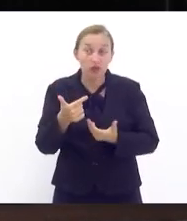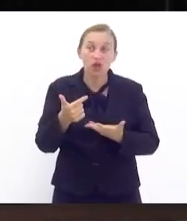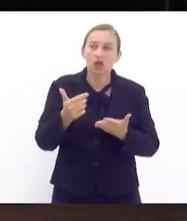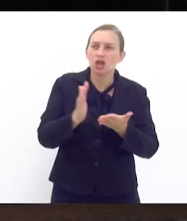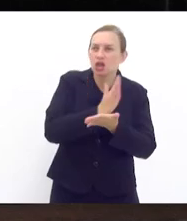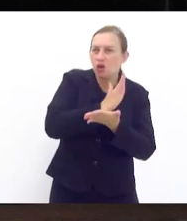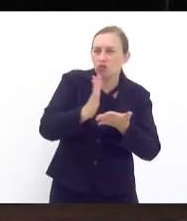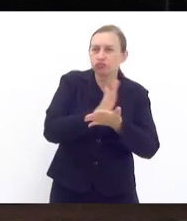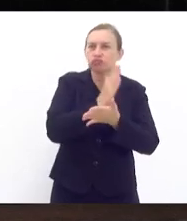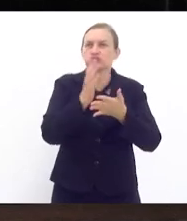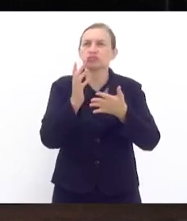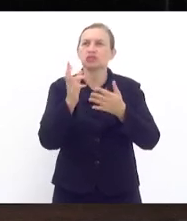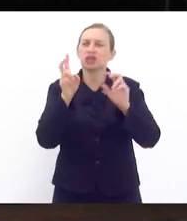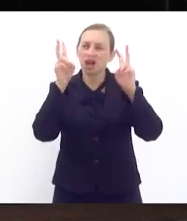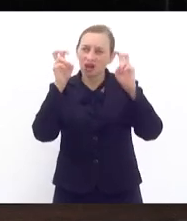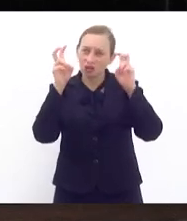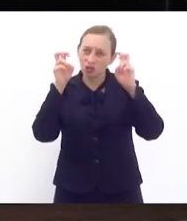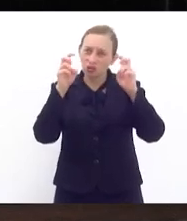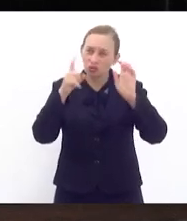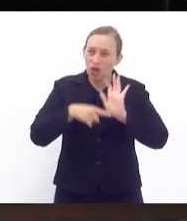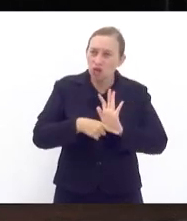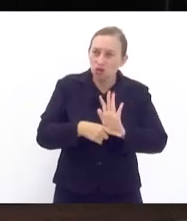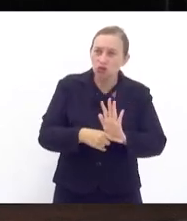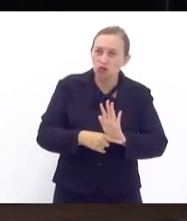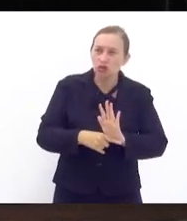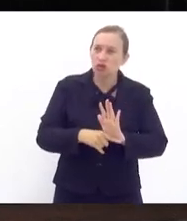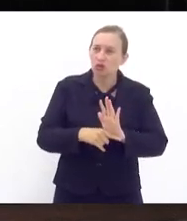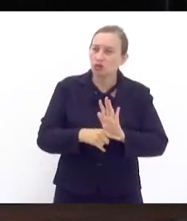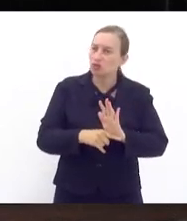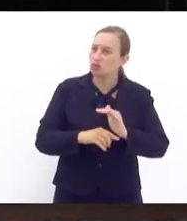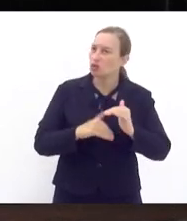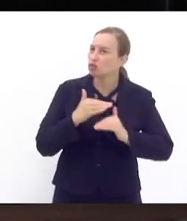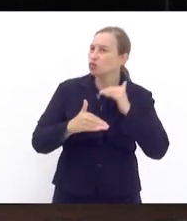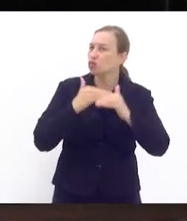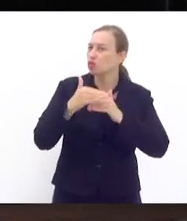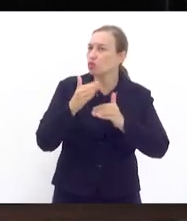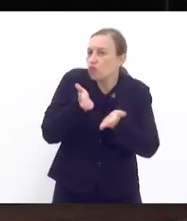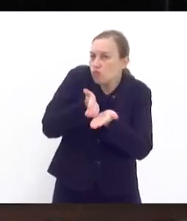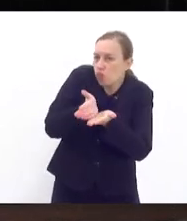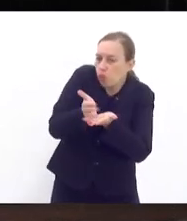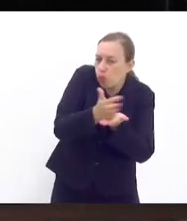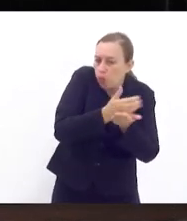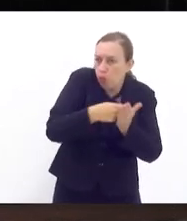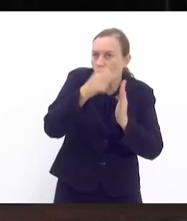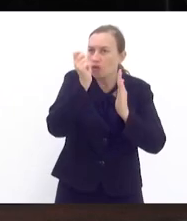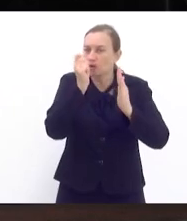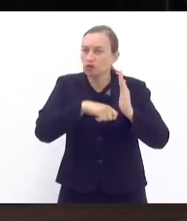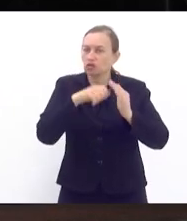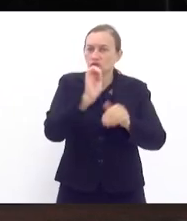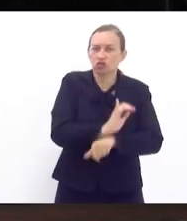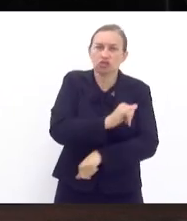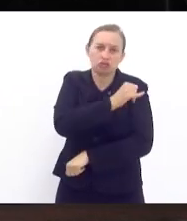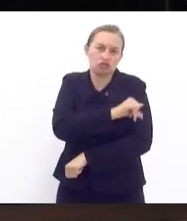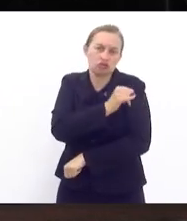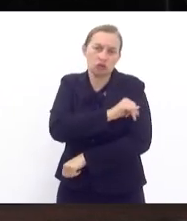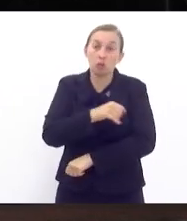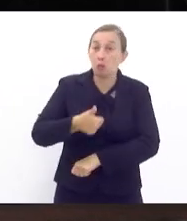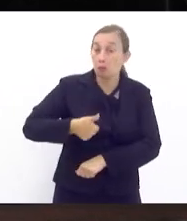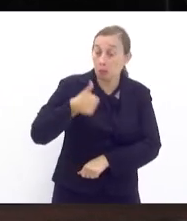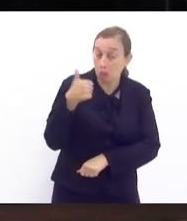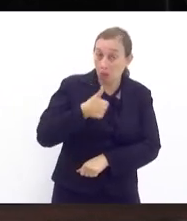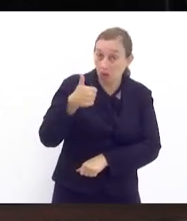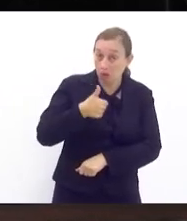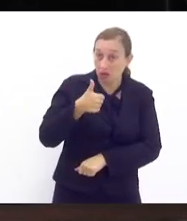fatores contribuíram para esse bom desempenho da arrecadação tributária do Estado do Rio de Janeiro. Primeiro,